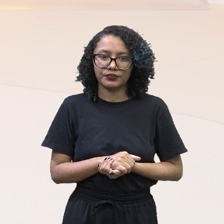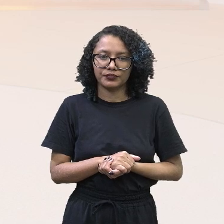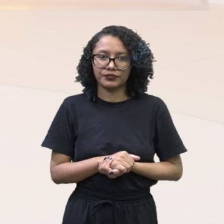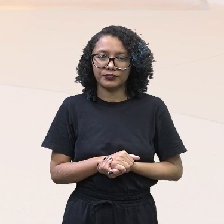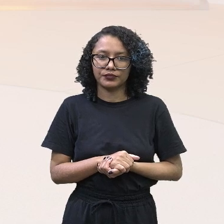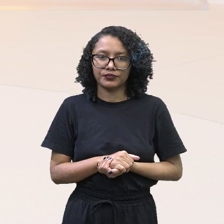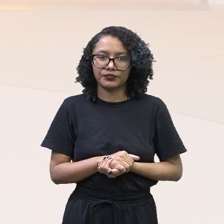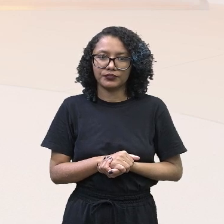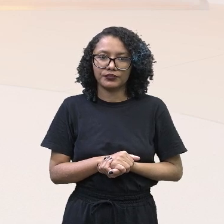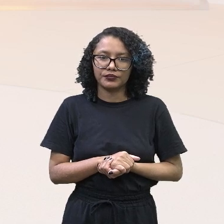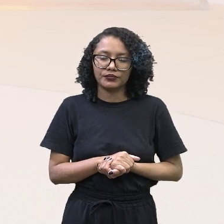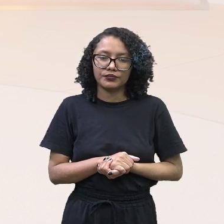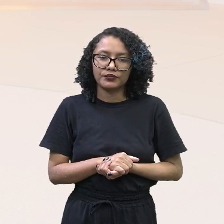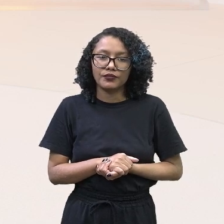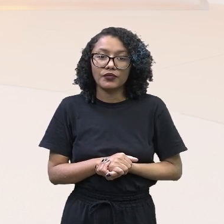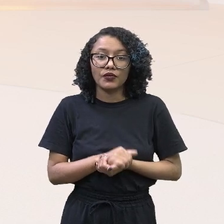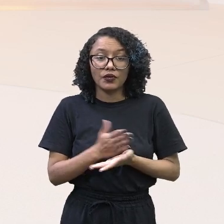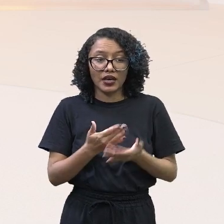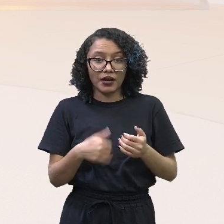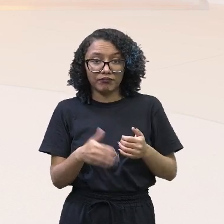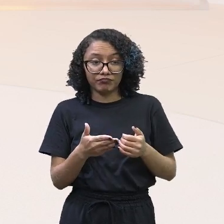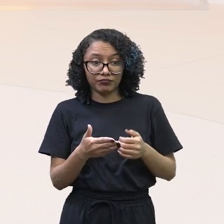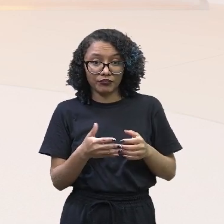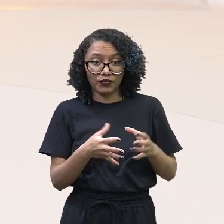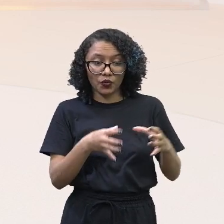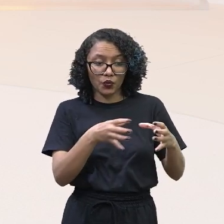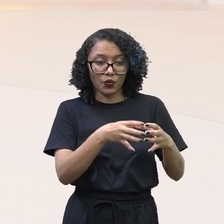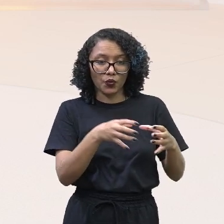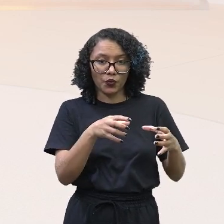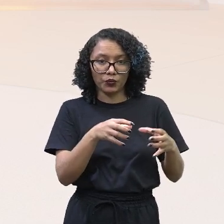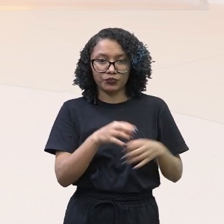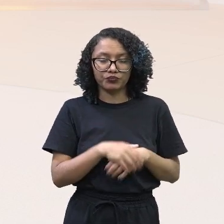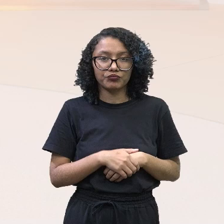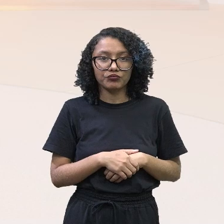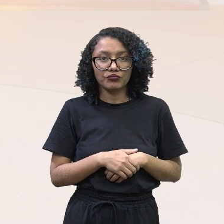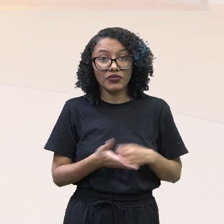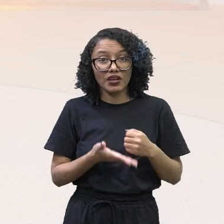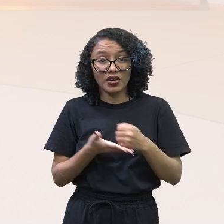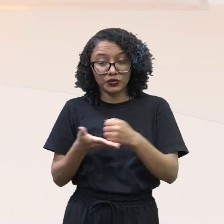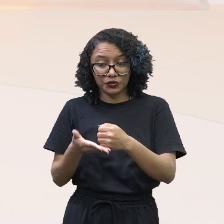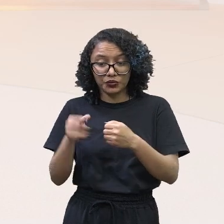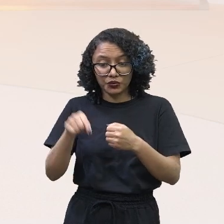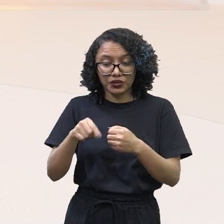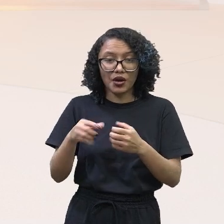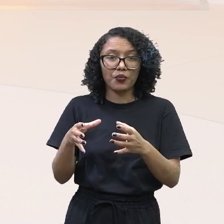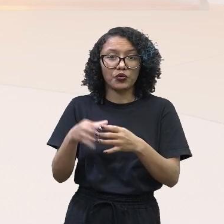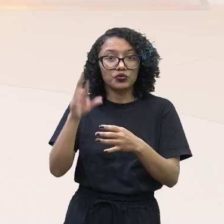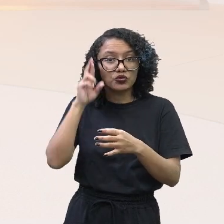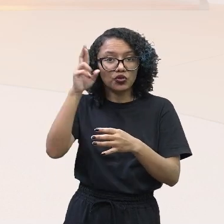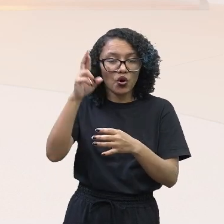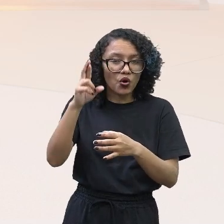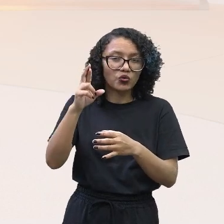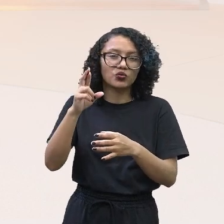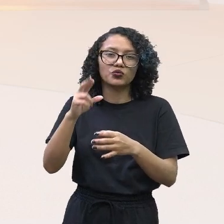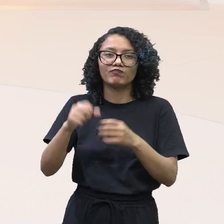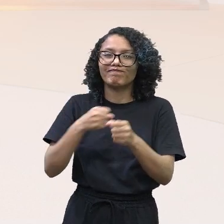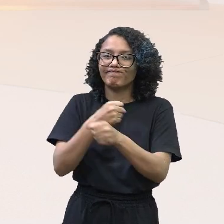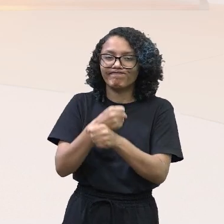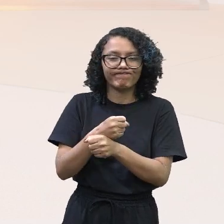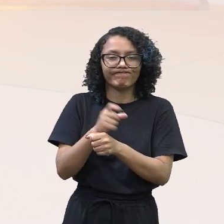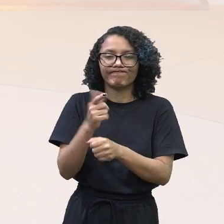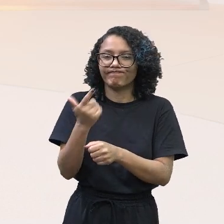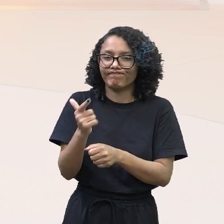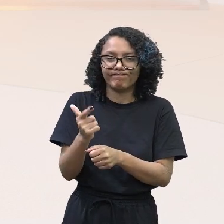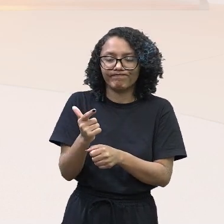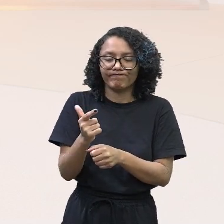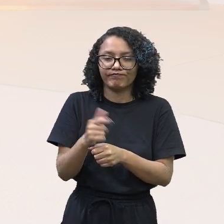propiciar esse ressarcimento a esses donos de escravizados. Então, nós trouxemos para vocês